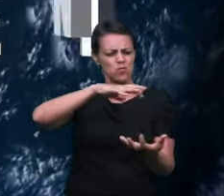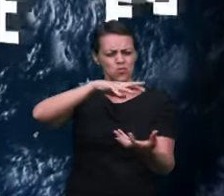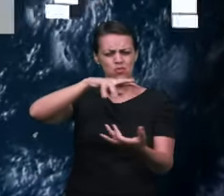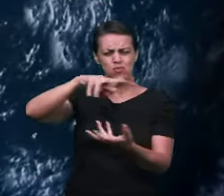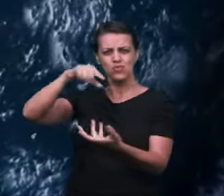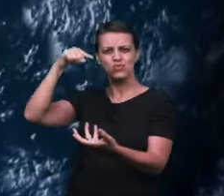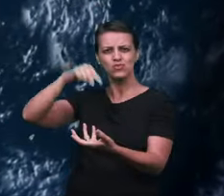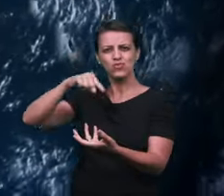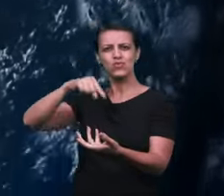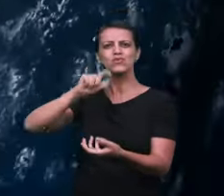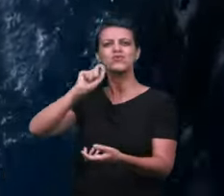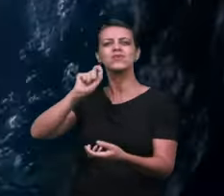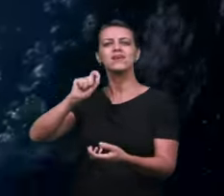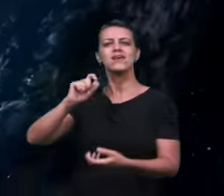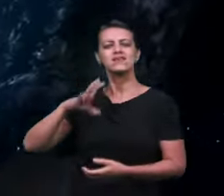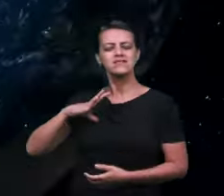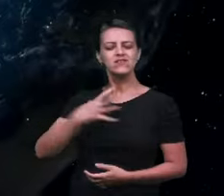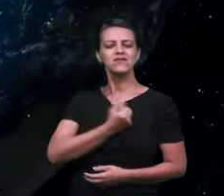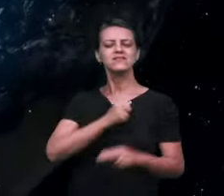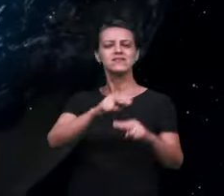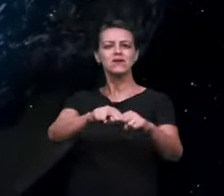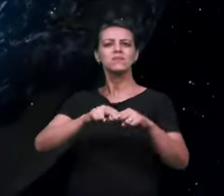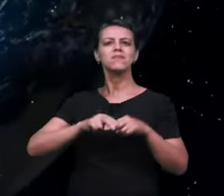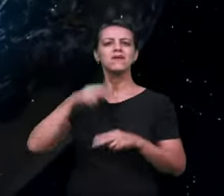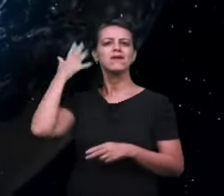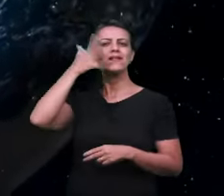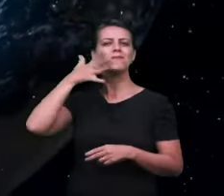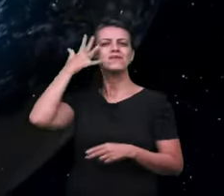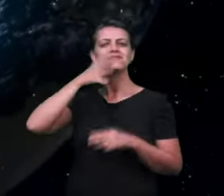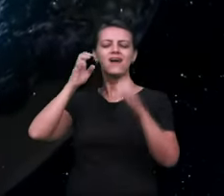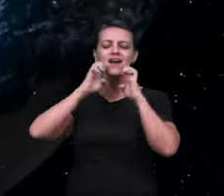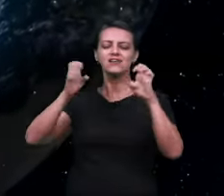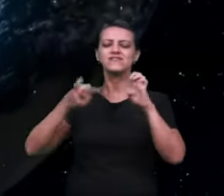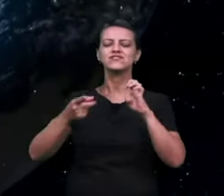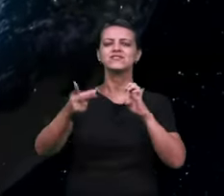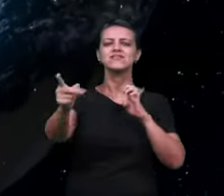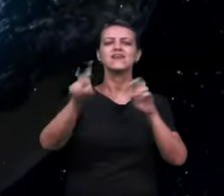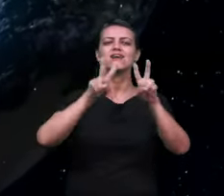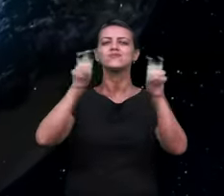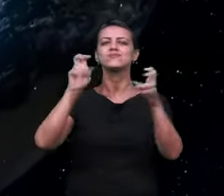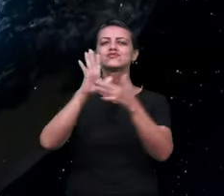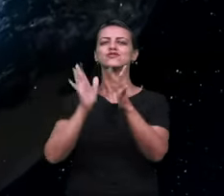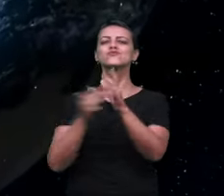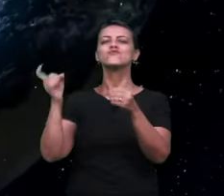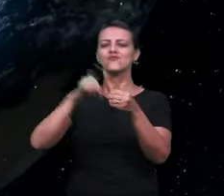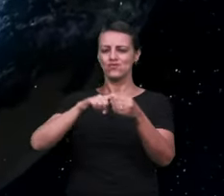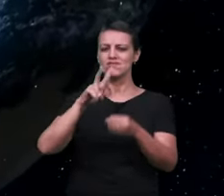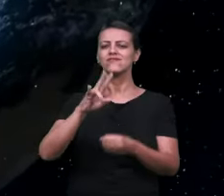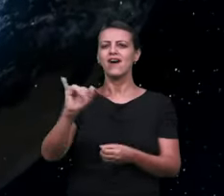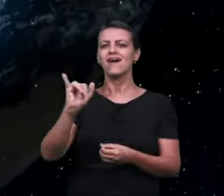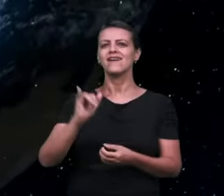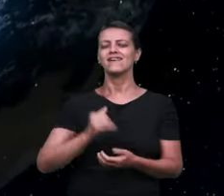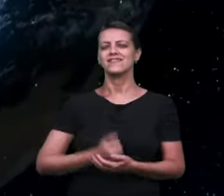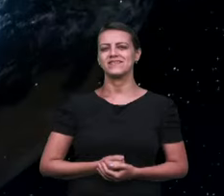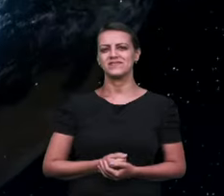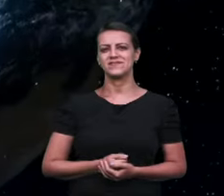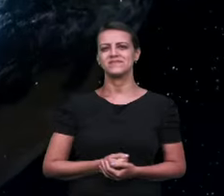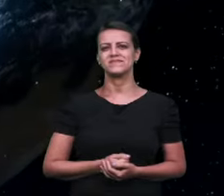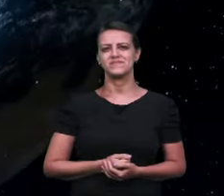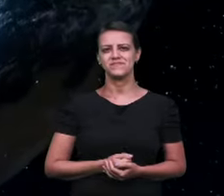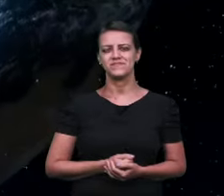alcançadas pelo Evangelho Eterno e pela mensagem da breve volta do Senhor Jesus.